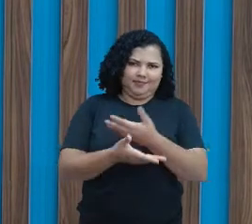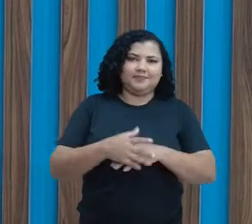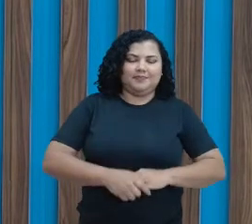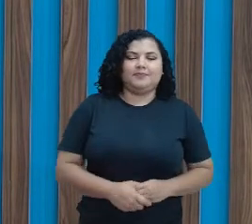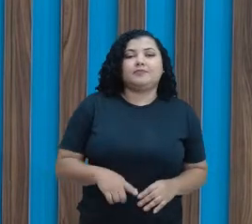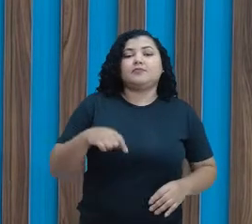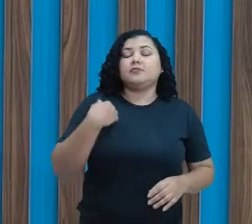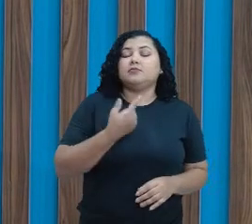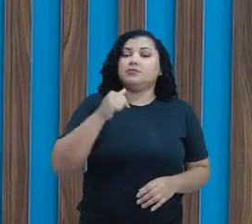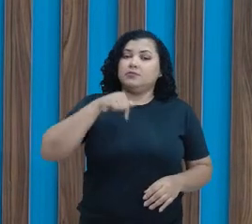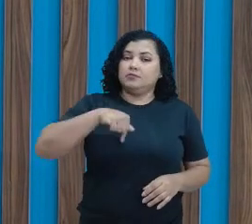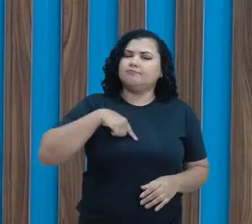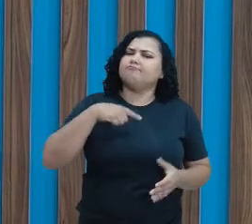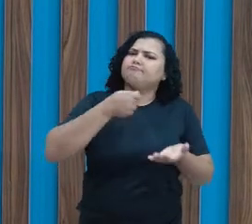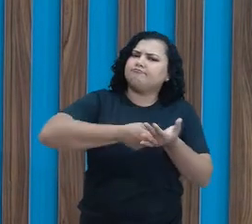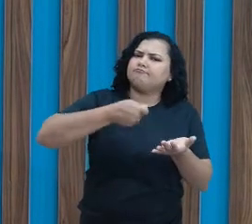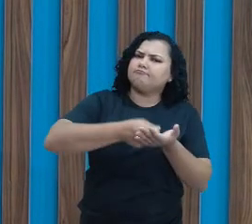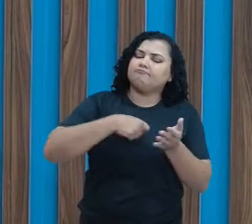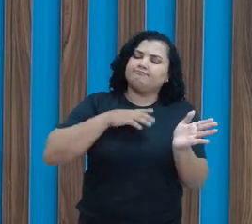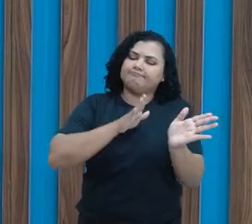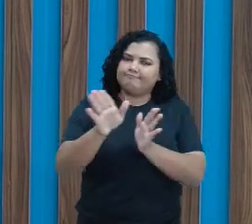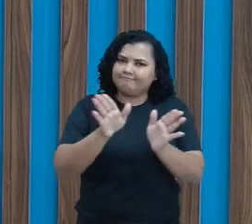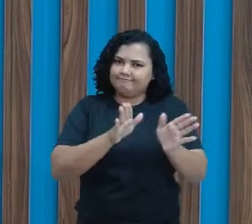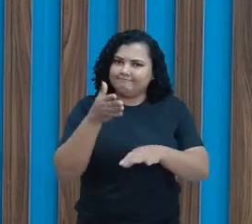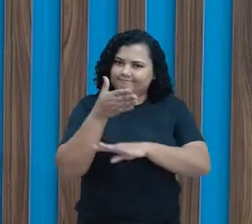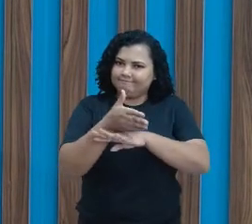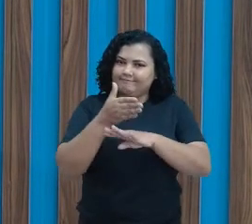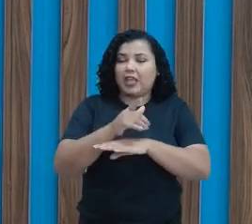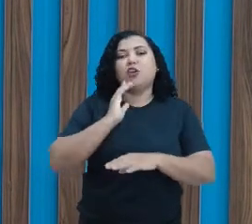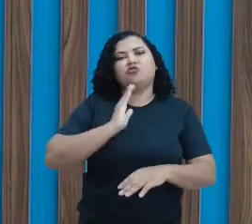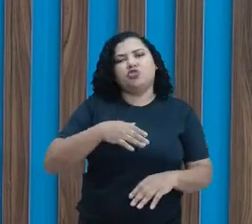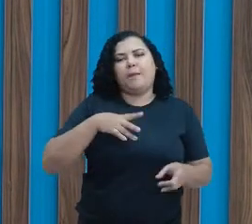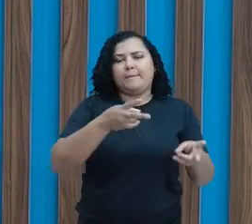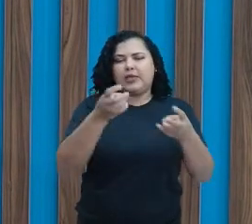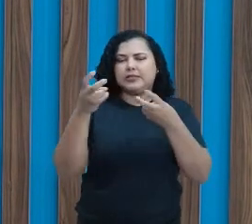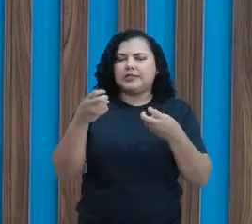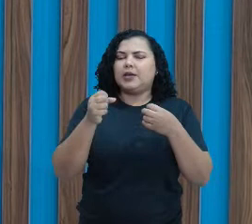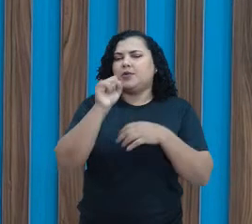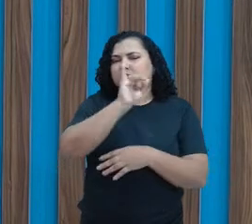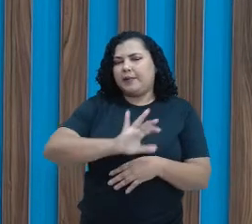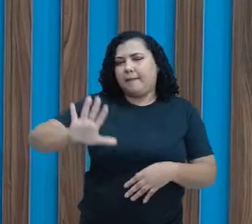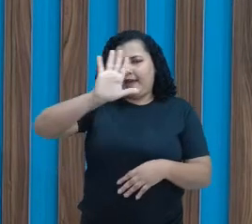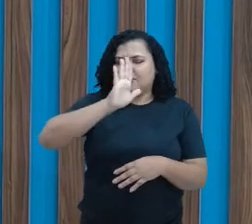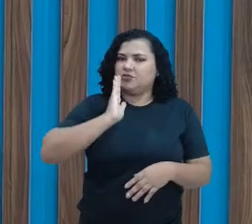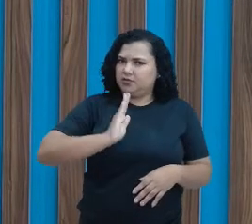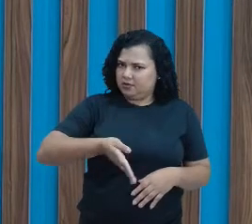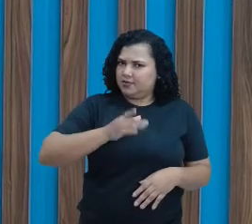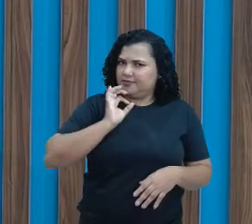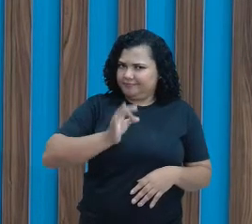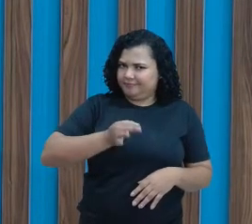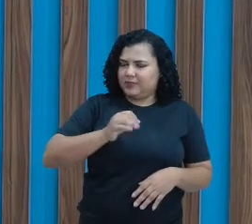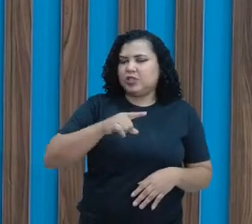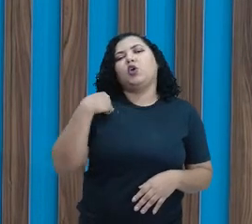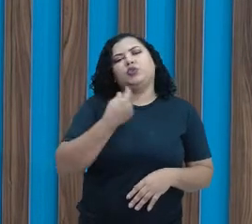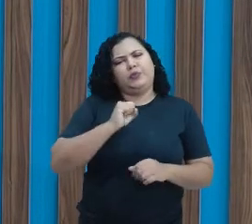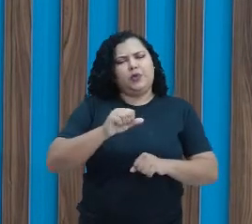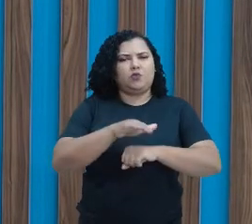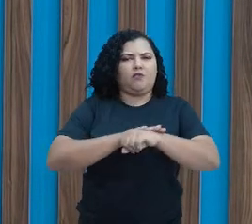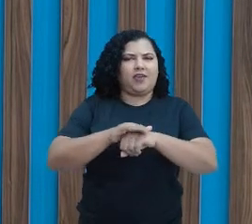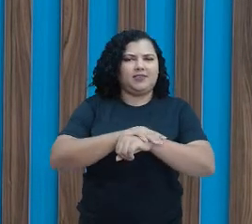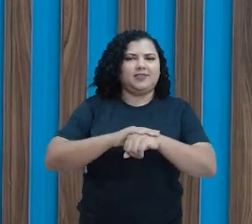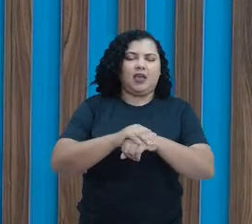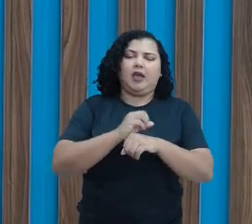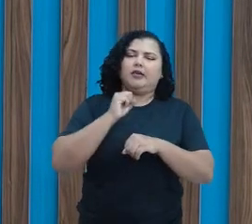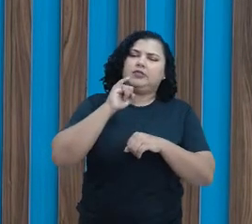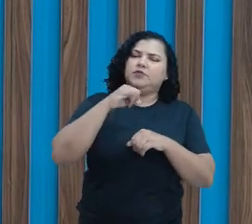A gente estava aqui tentando fazer o acesso, né? E aí já estou conseguindo visualizar as imagens tudo certinho, tá? Dá para a gente conversar aqui e tirar as dúvidas de